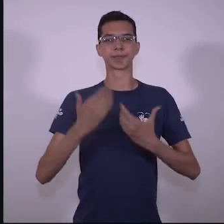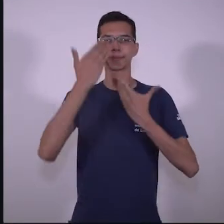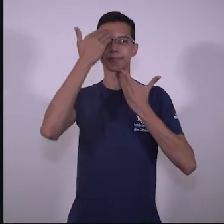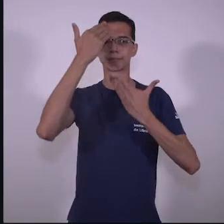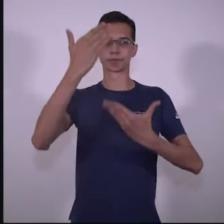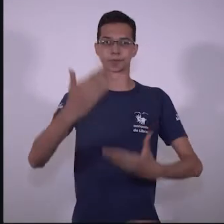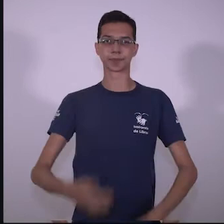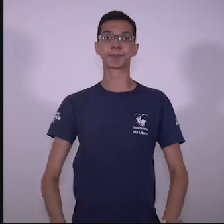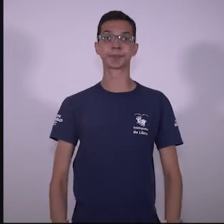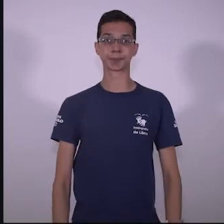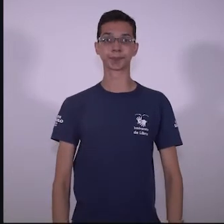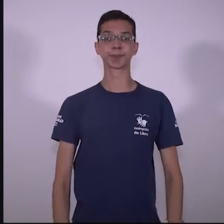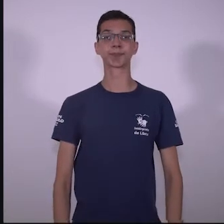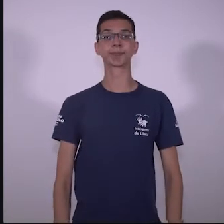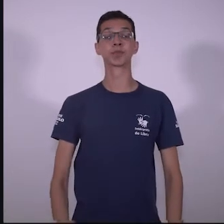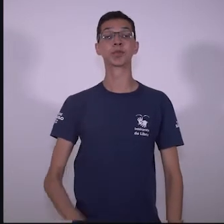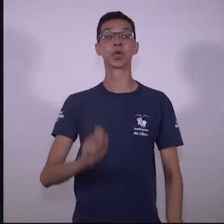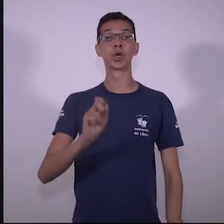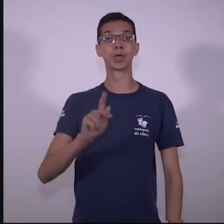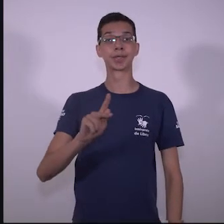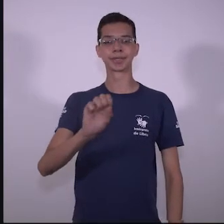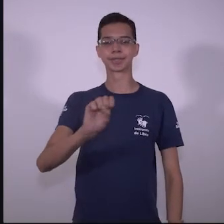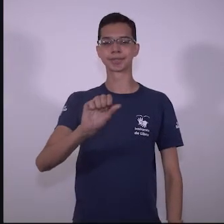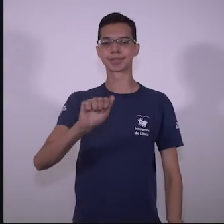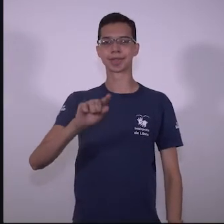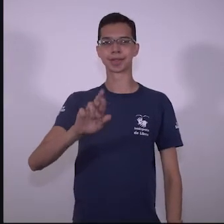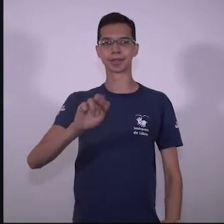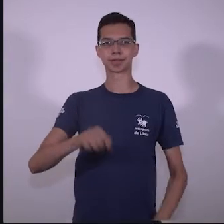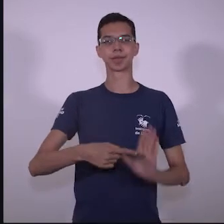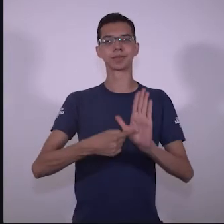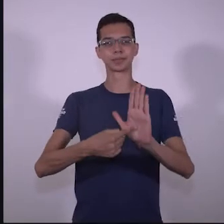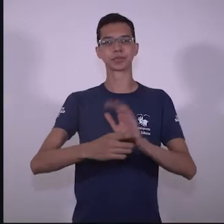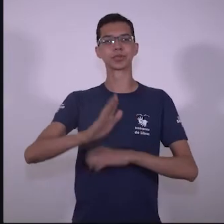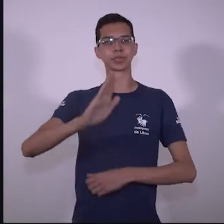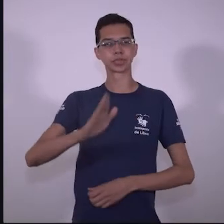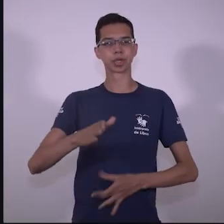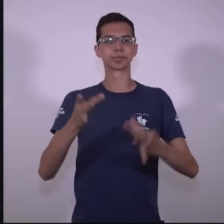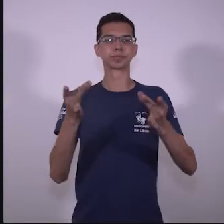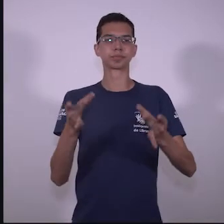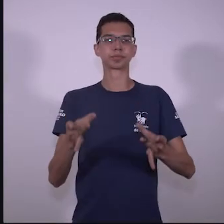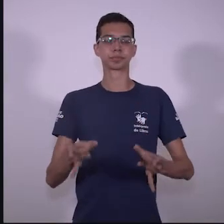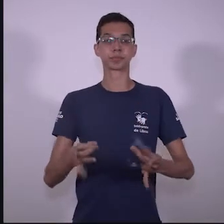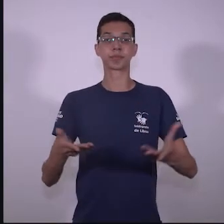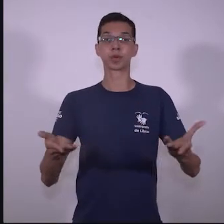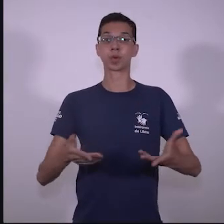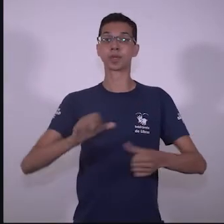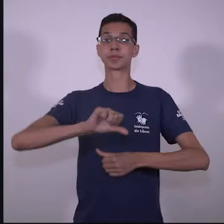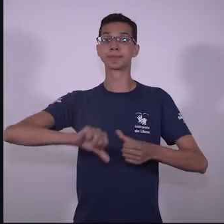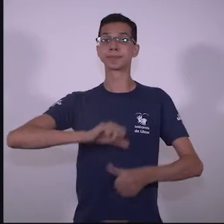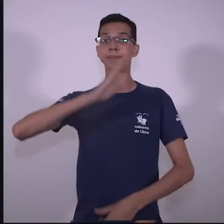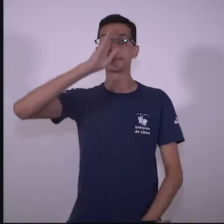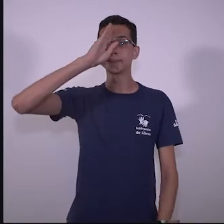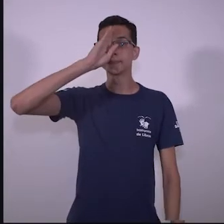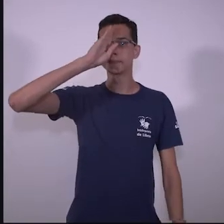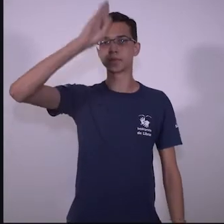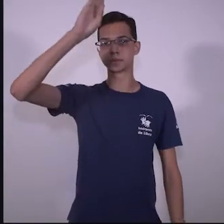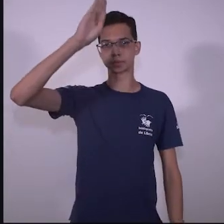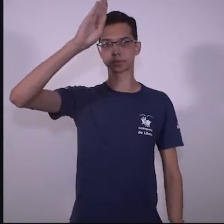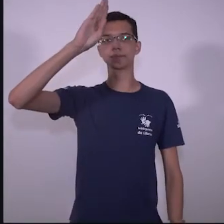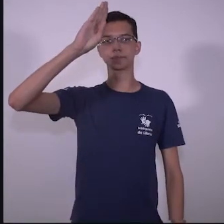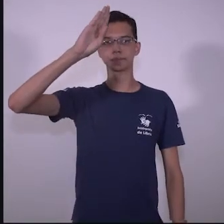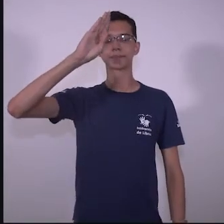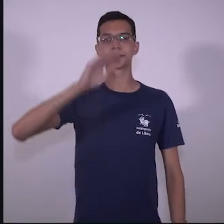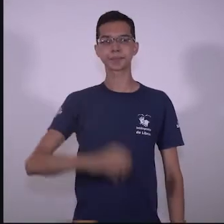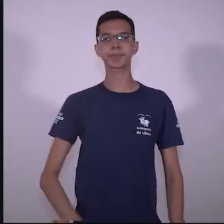Ok, então, a doutora Sandra apresentou, quer dizer, essa mudança vai ser fundamental para que a gente consiga,